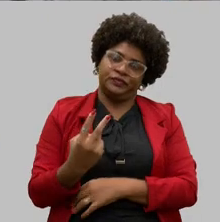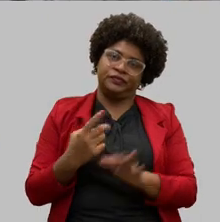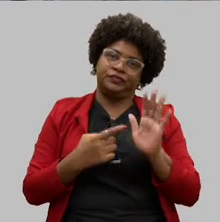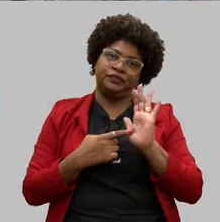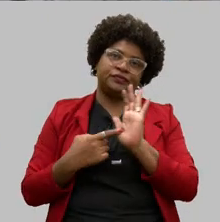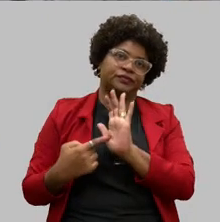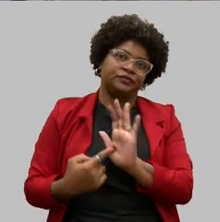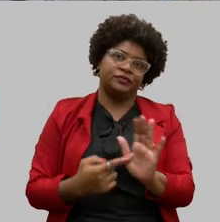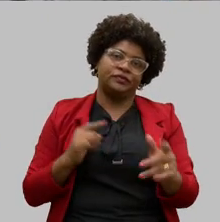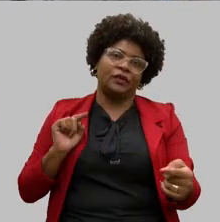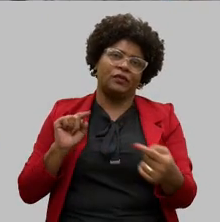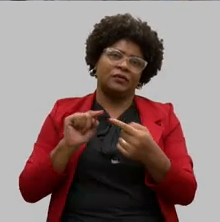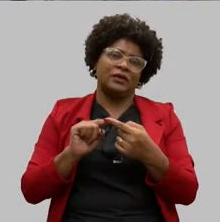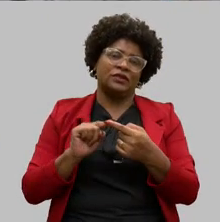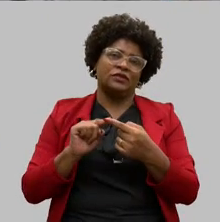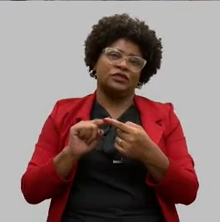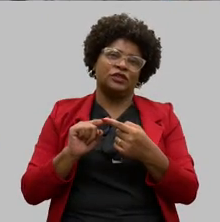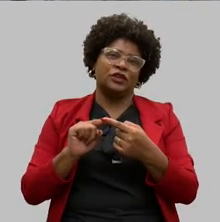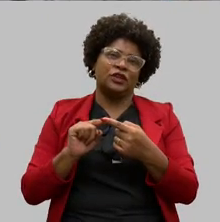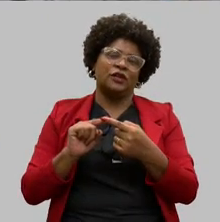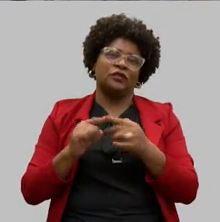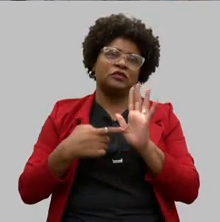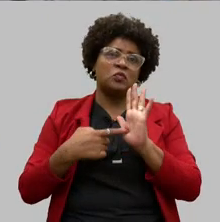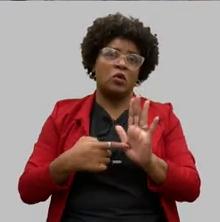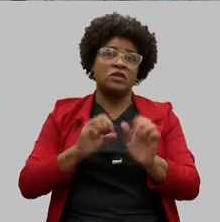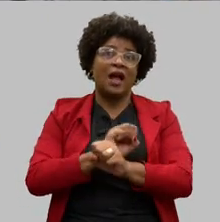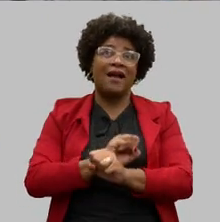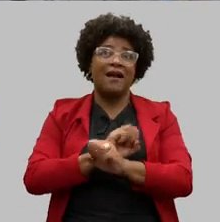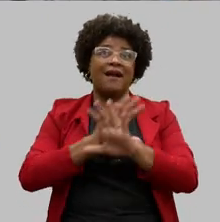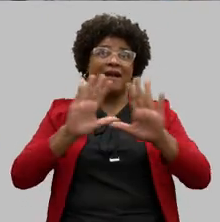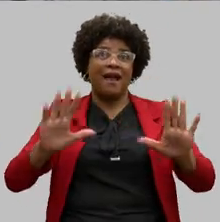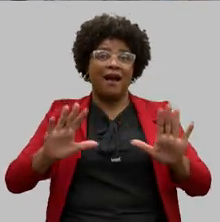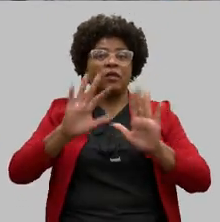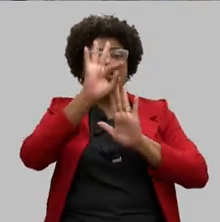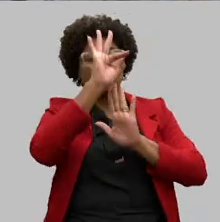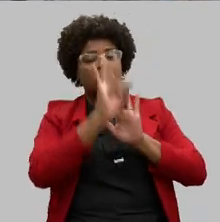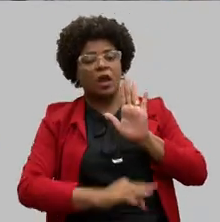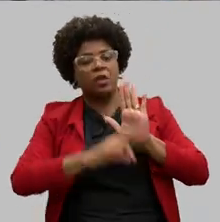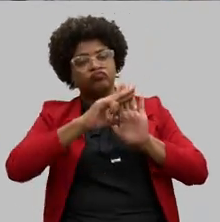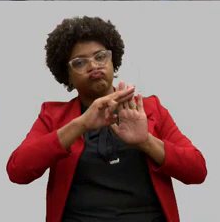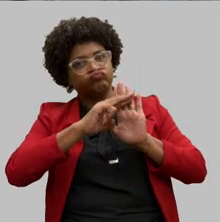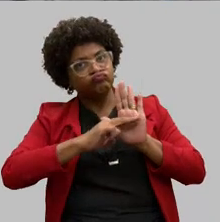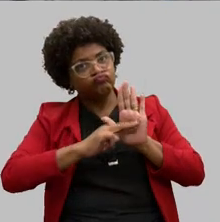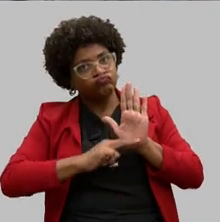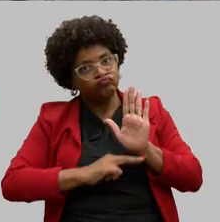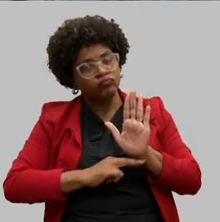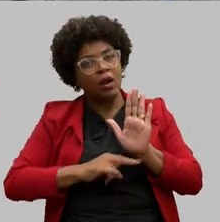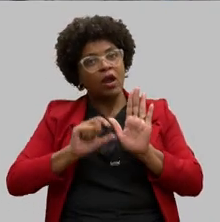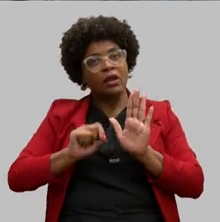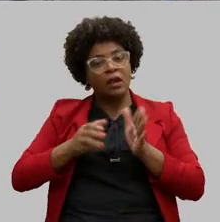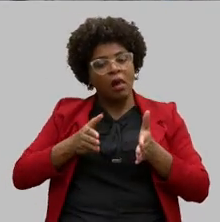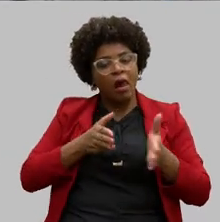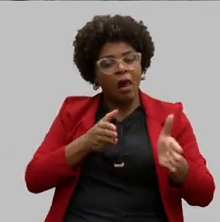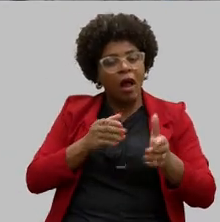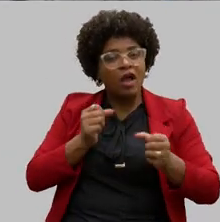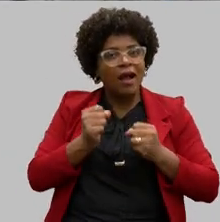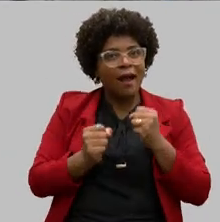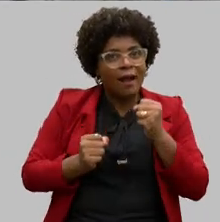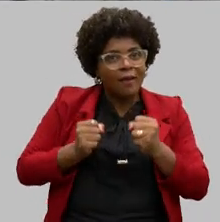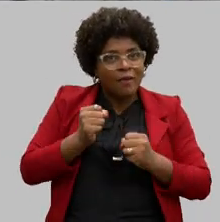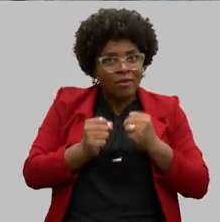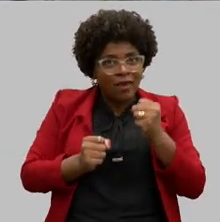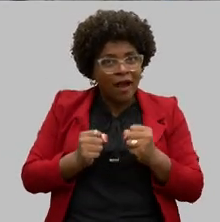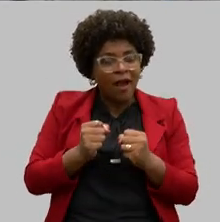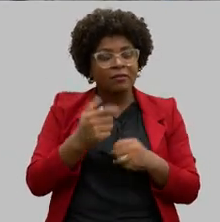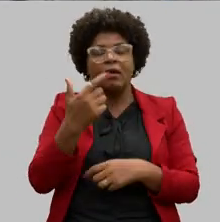com a finalidade de esclarecer no texto normativo que a pista se de caminhada será construída sem prejuízo